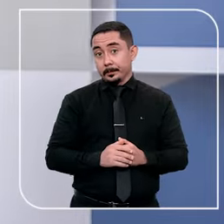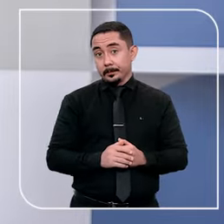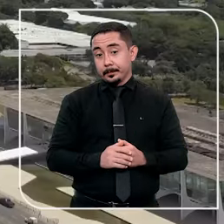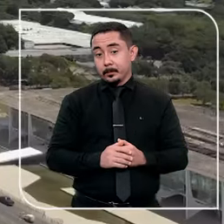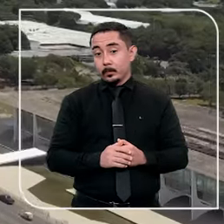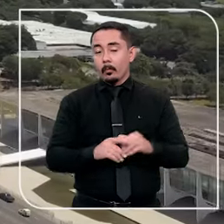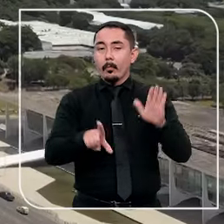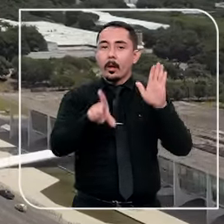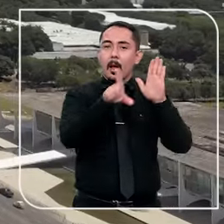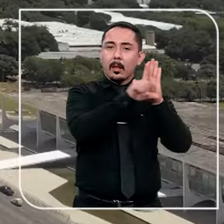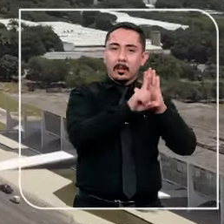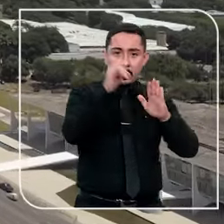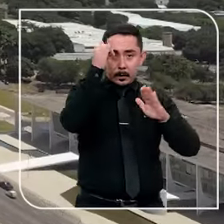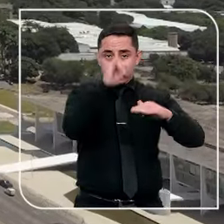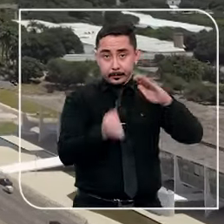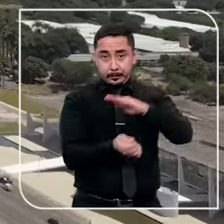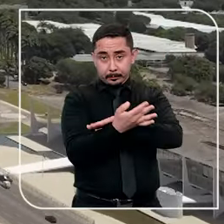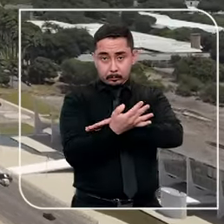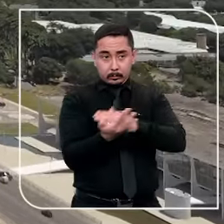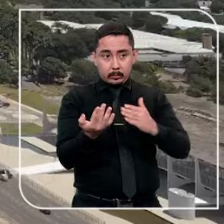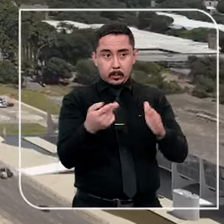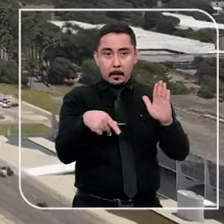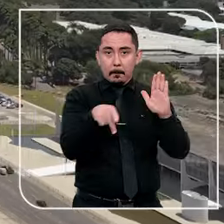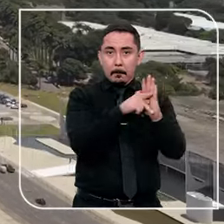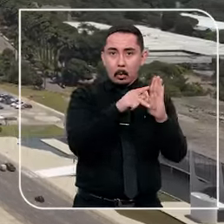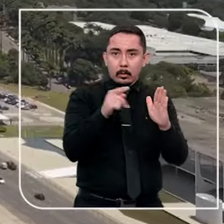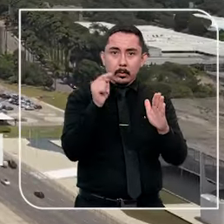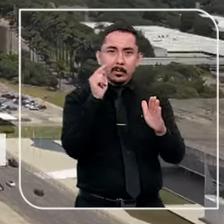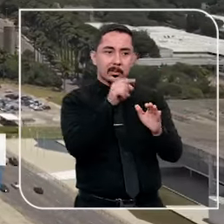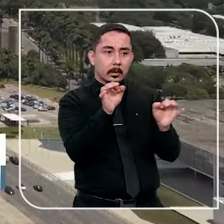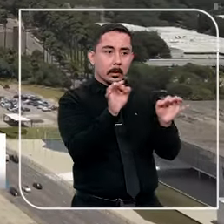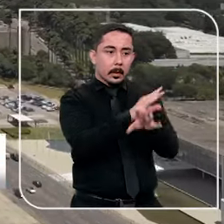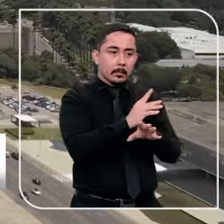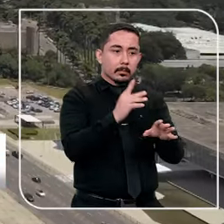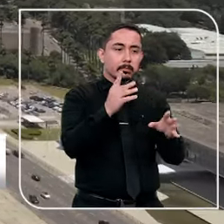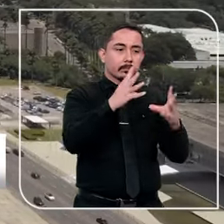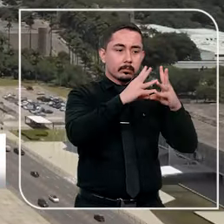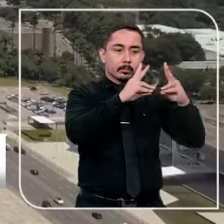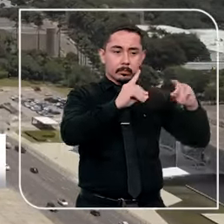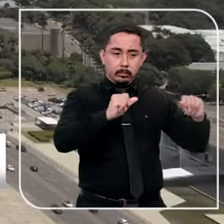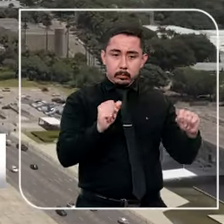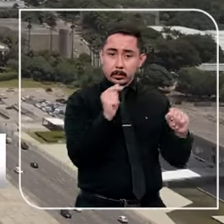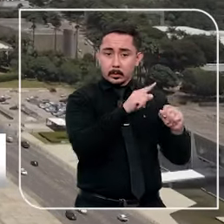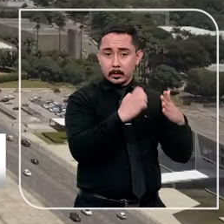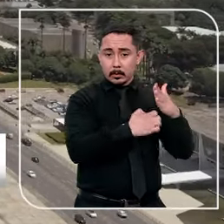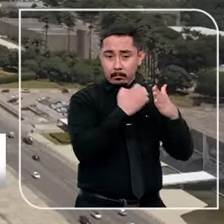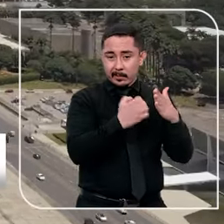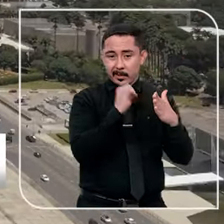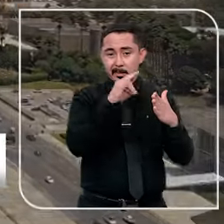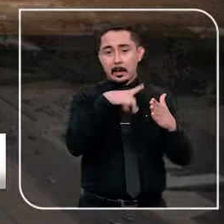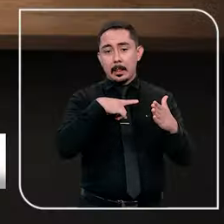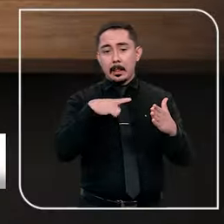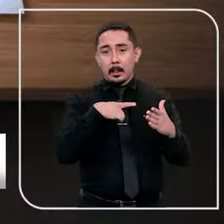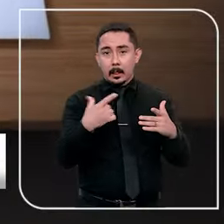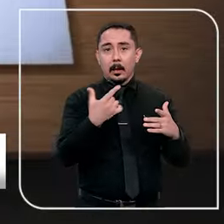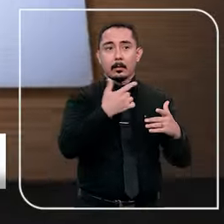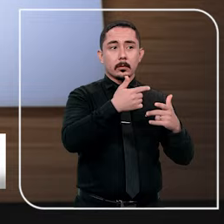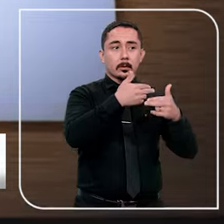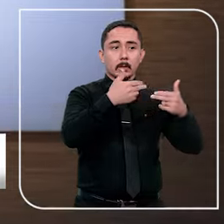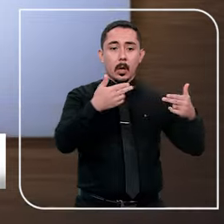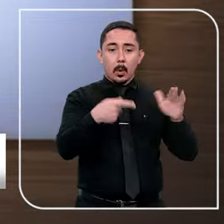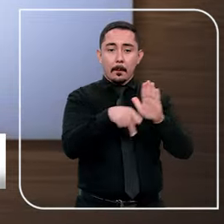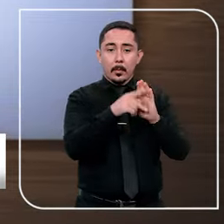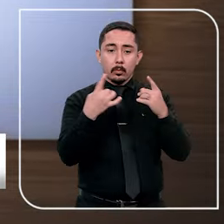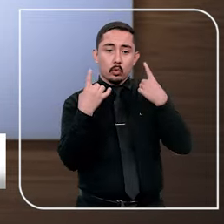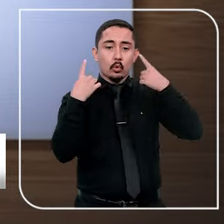deais de acordo com a lei anticorrupção de solução compulsória de uma empresa pode ocorrer quando há prática de atos lesivos da